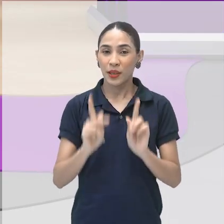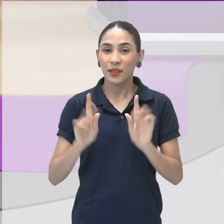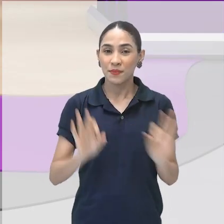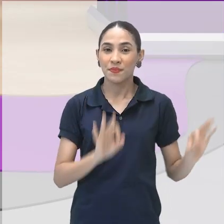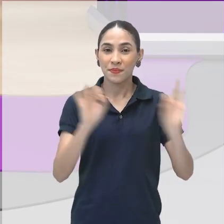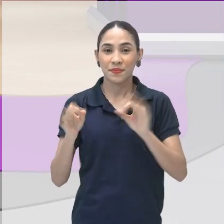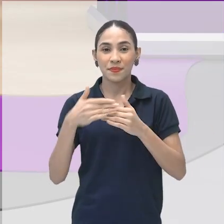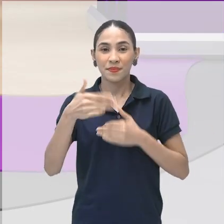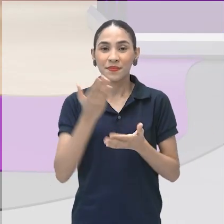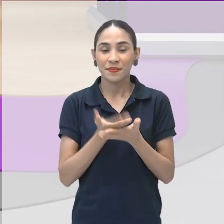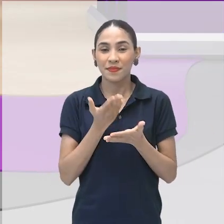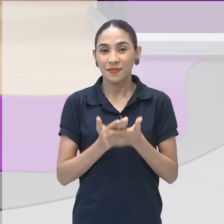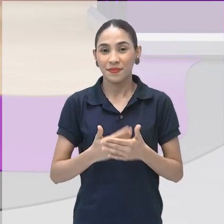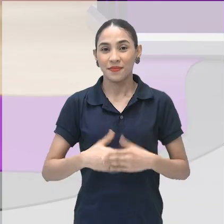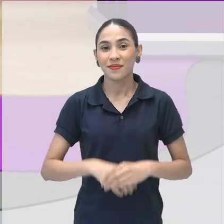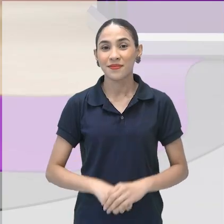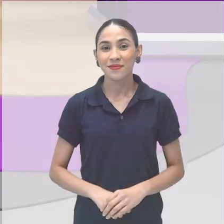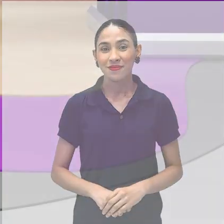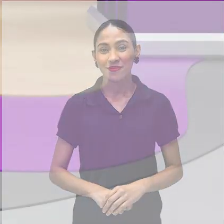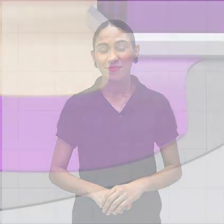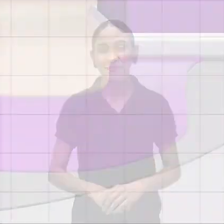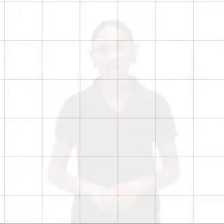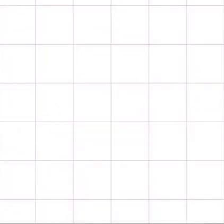vamos iniciar a nossa aula.